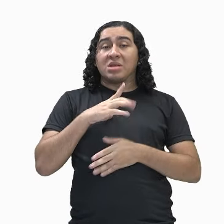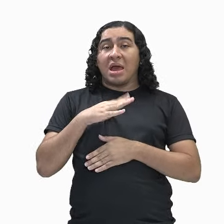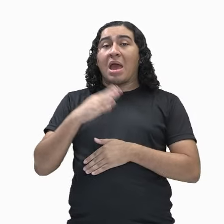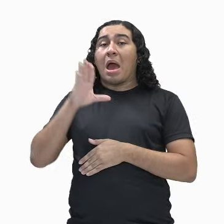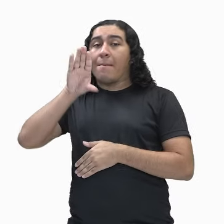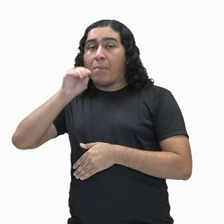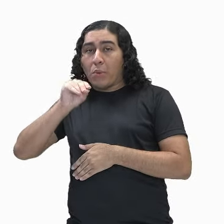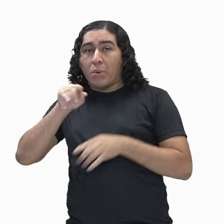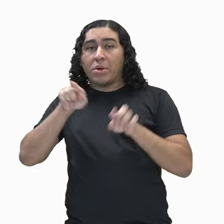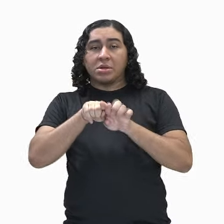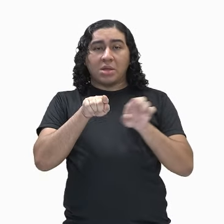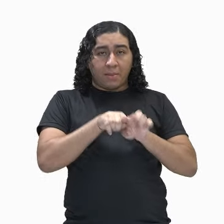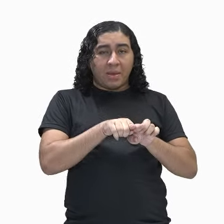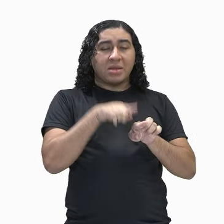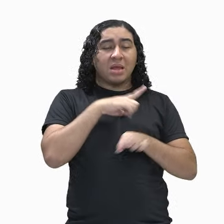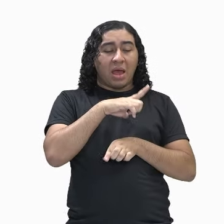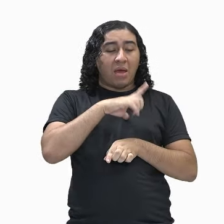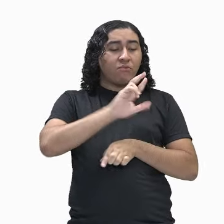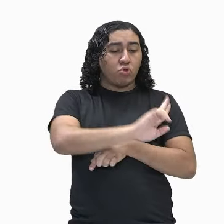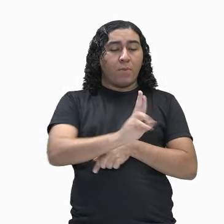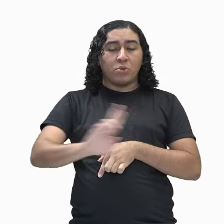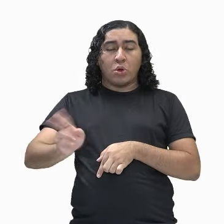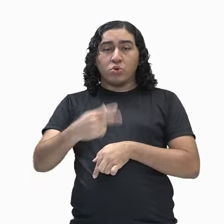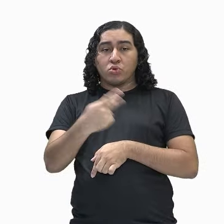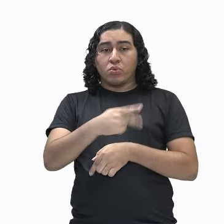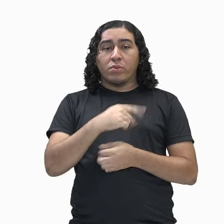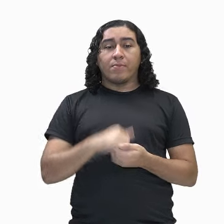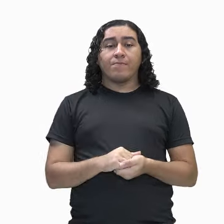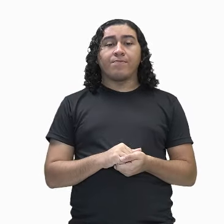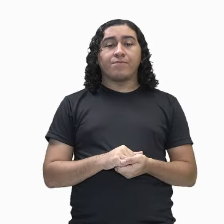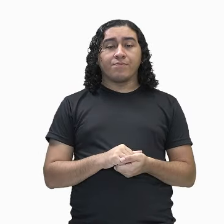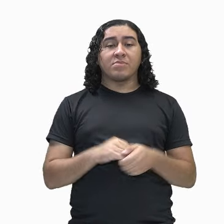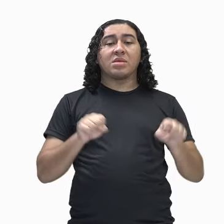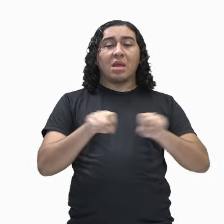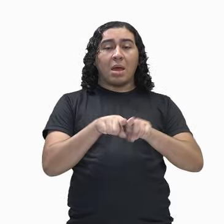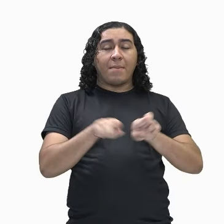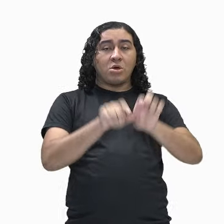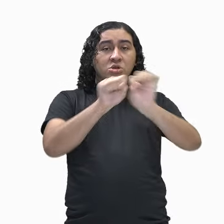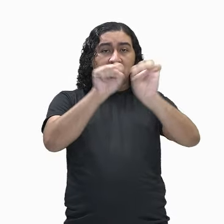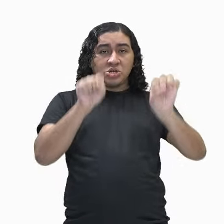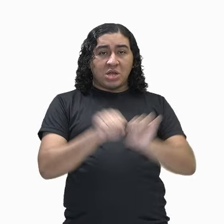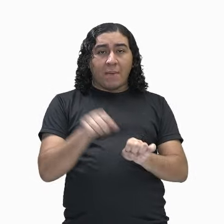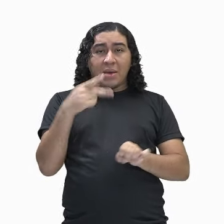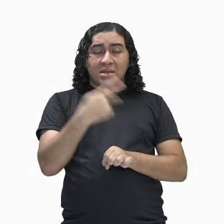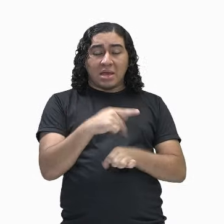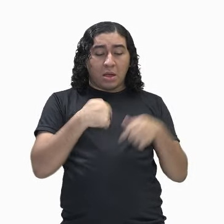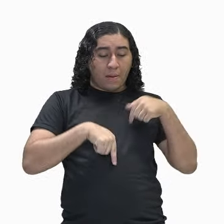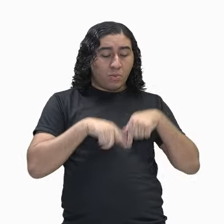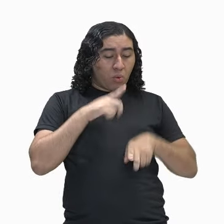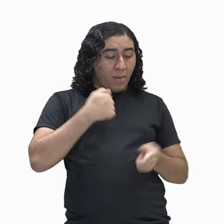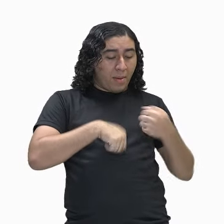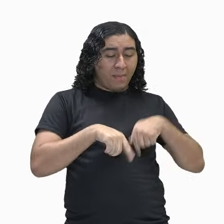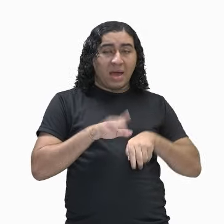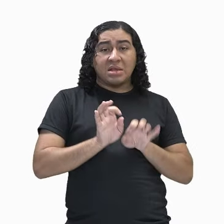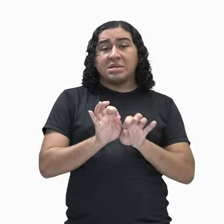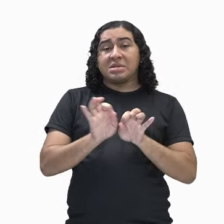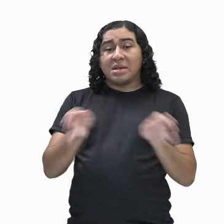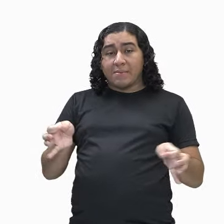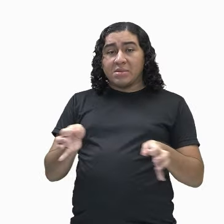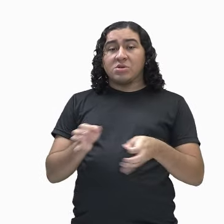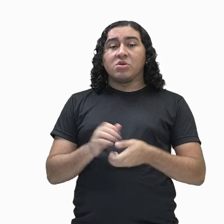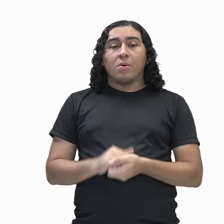um ventrículo. O sistema circulatório também denominado simples, porque ele passa somente uma vez